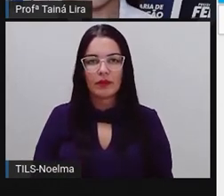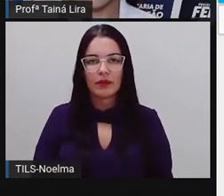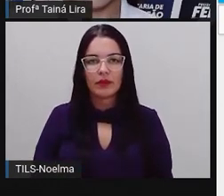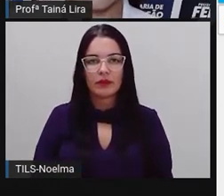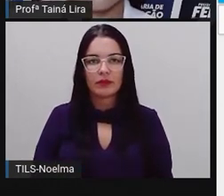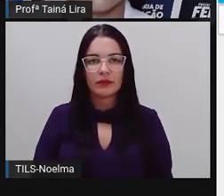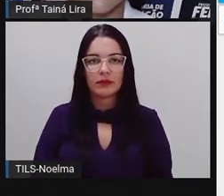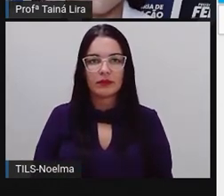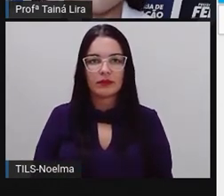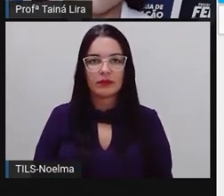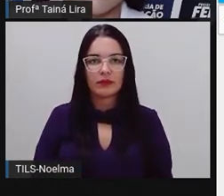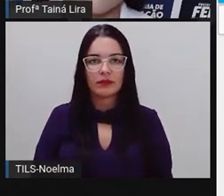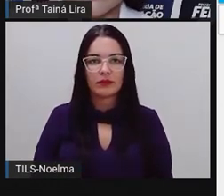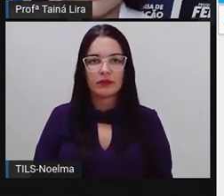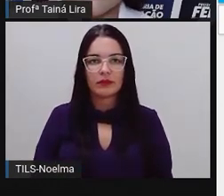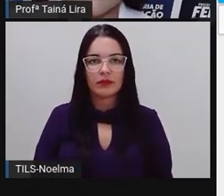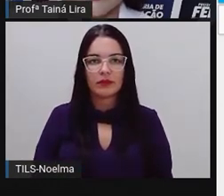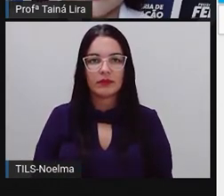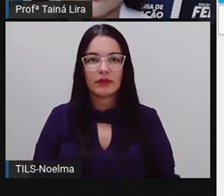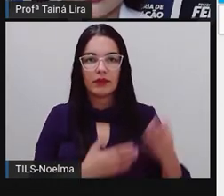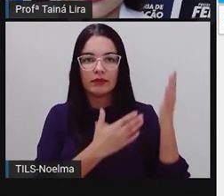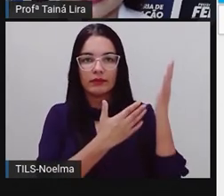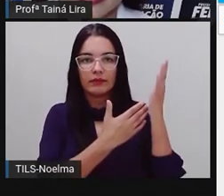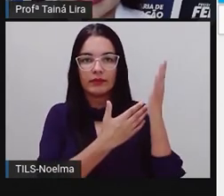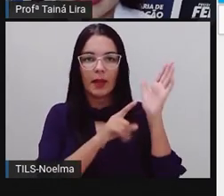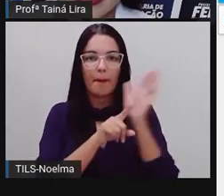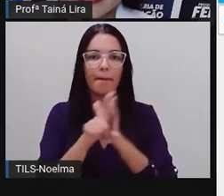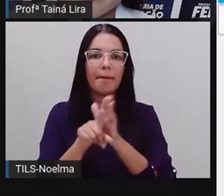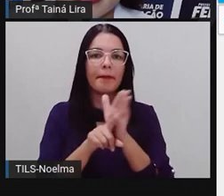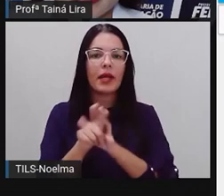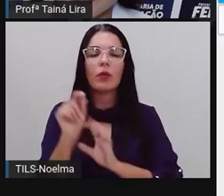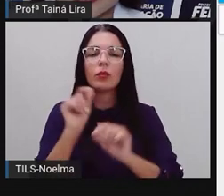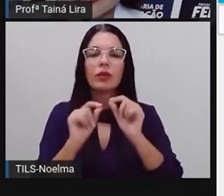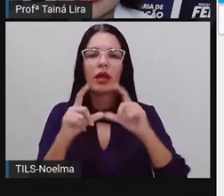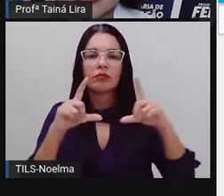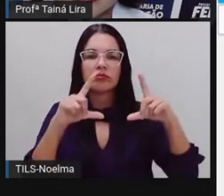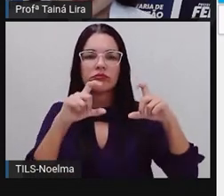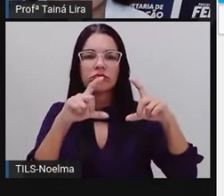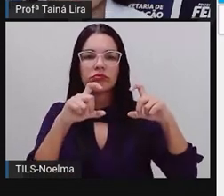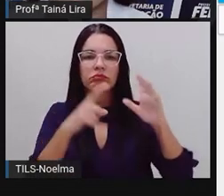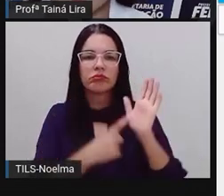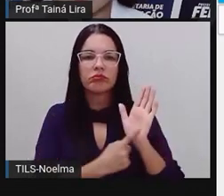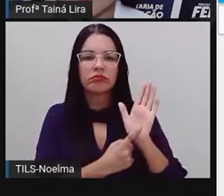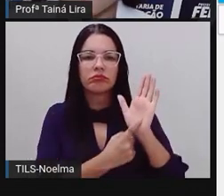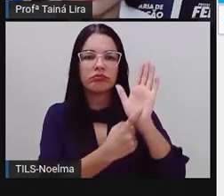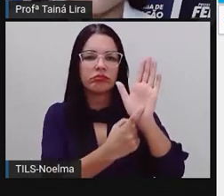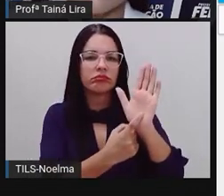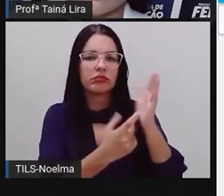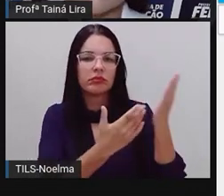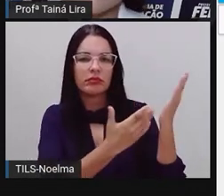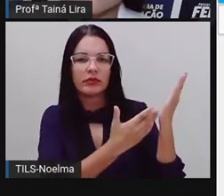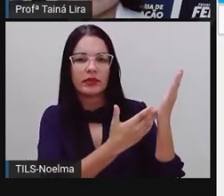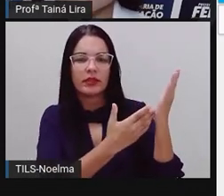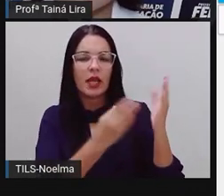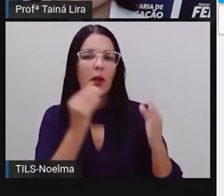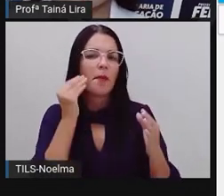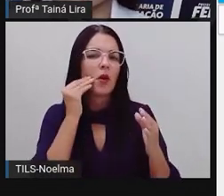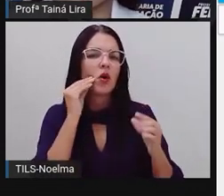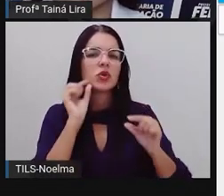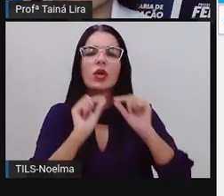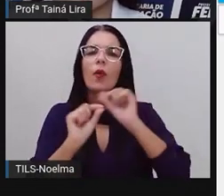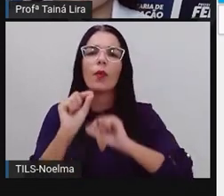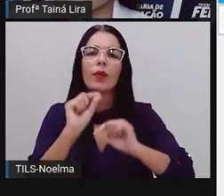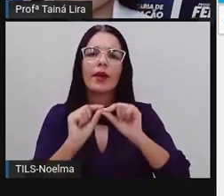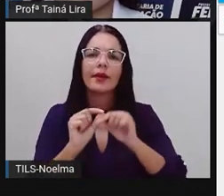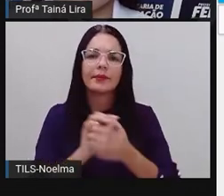abrir aqui as caixas Olha lá em as perguntas a imagem a imagem ao lado retrata